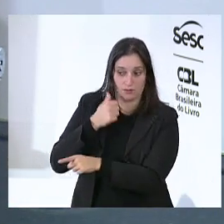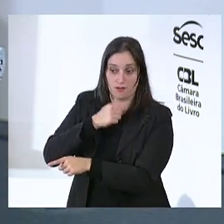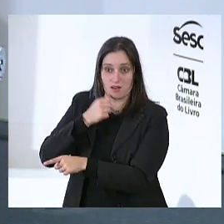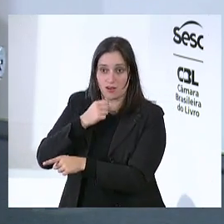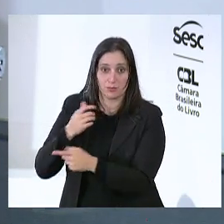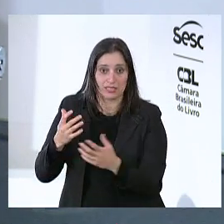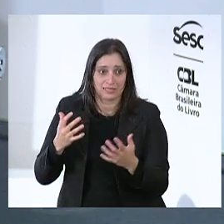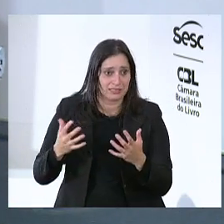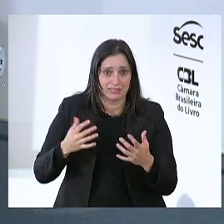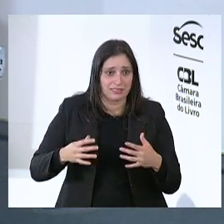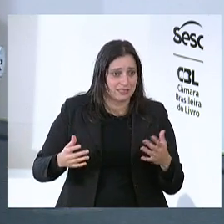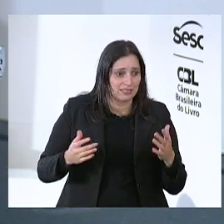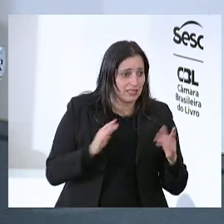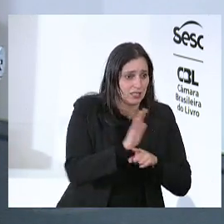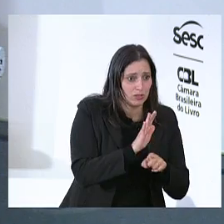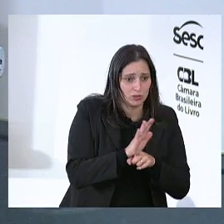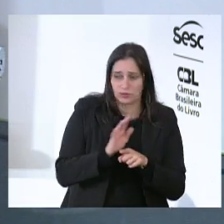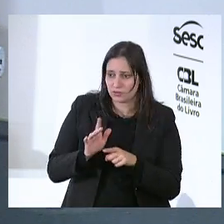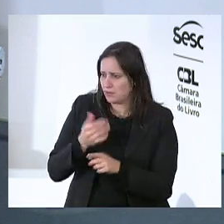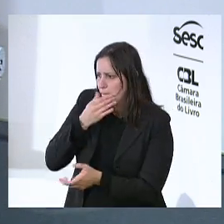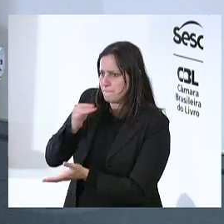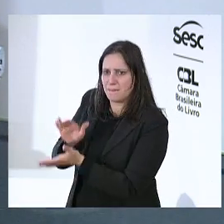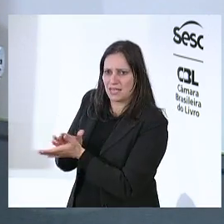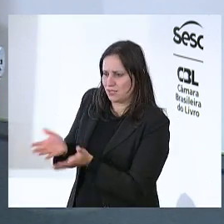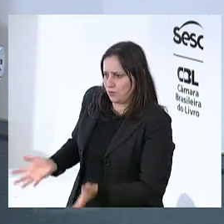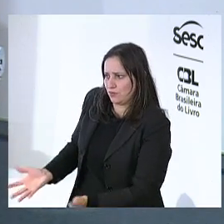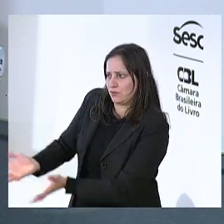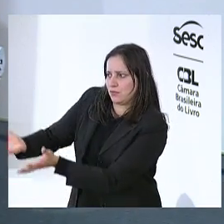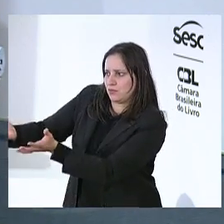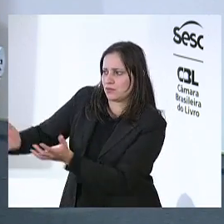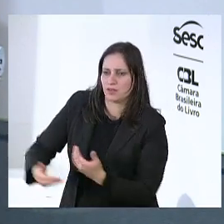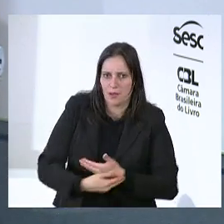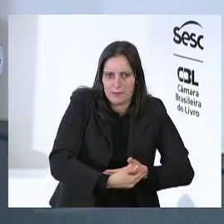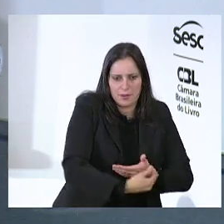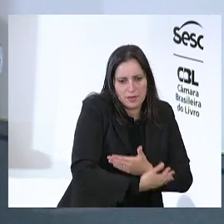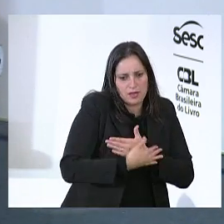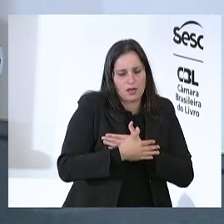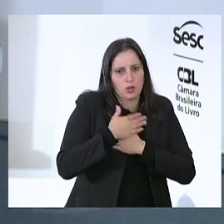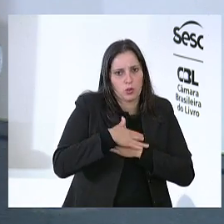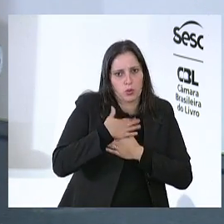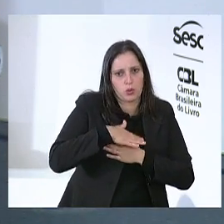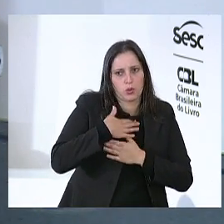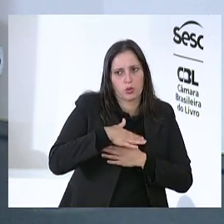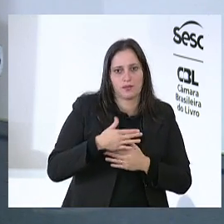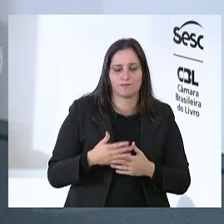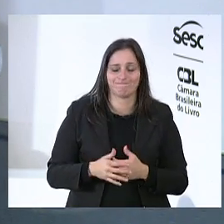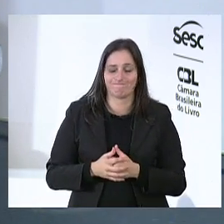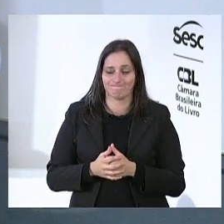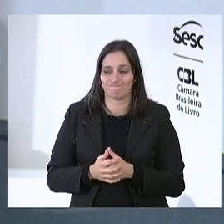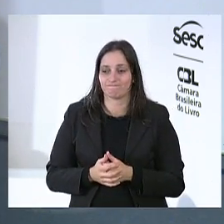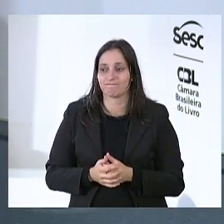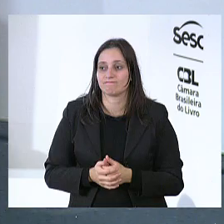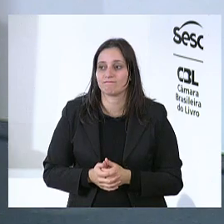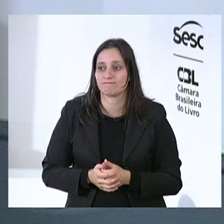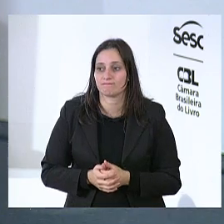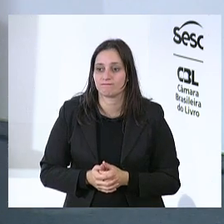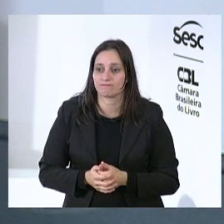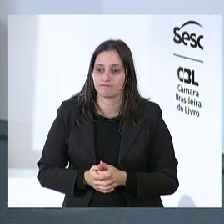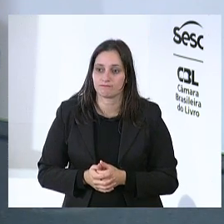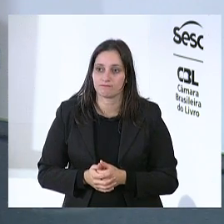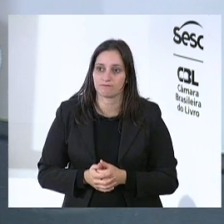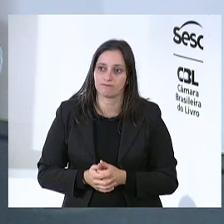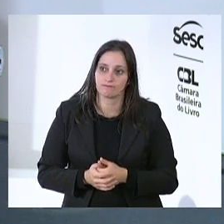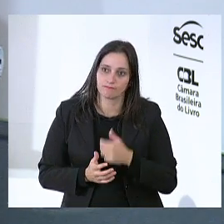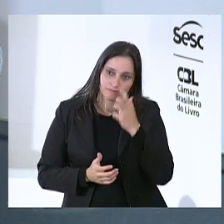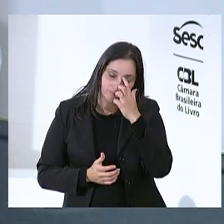Aí você diz, são monstros? Não são monstros, gente. Eu vi uma notinha, por exemplo, antes de eu sofrer uma sessão de